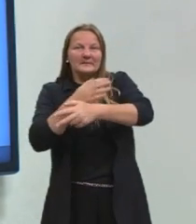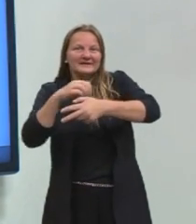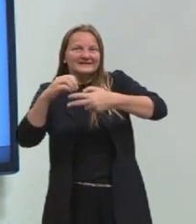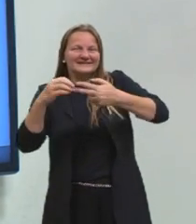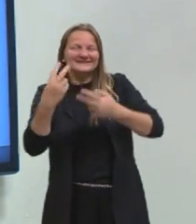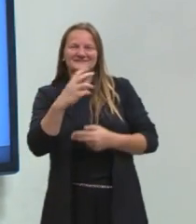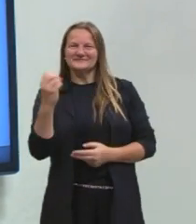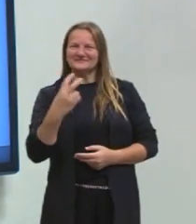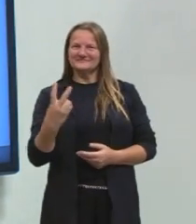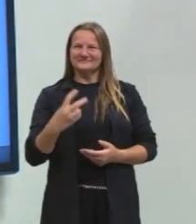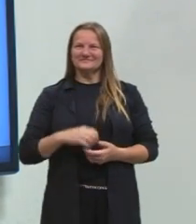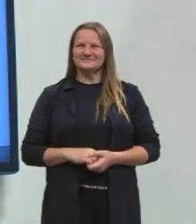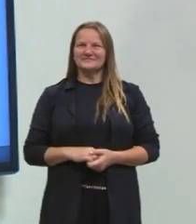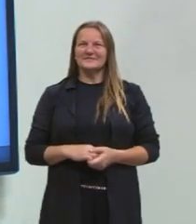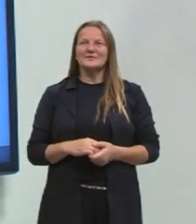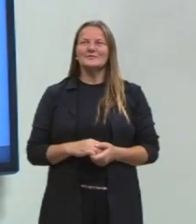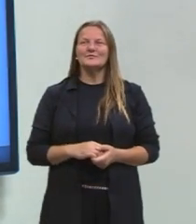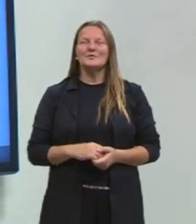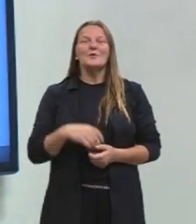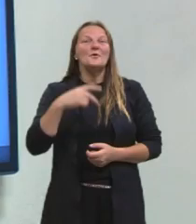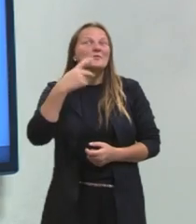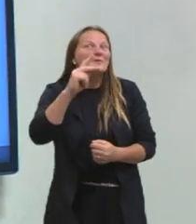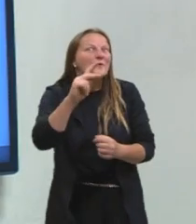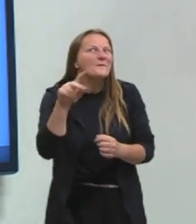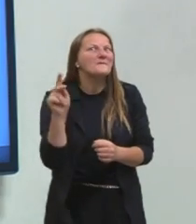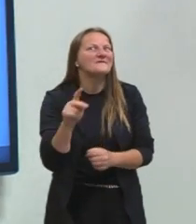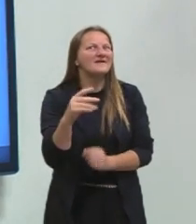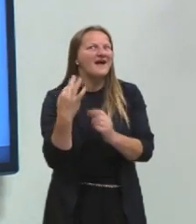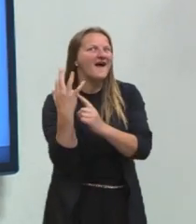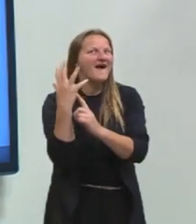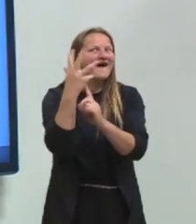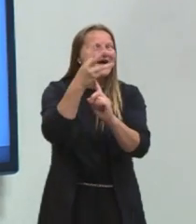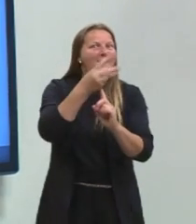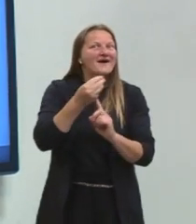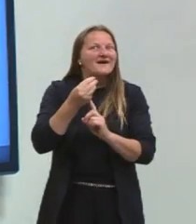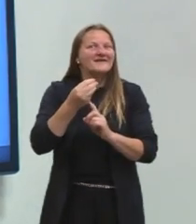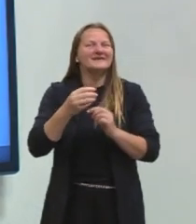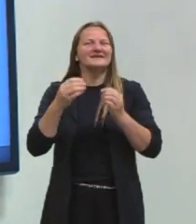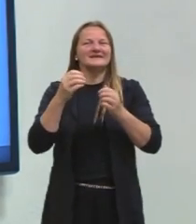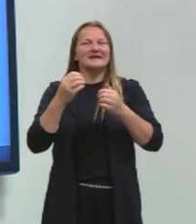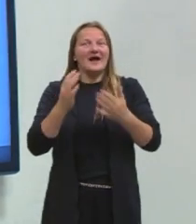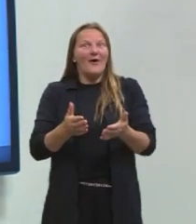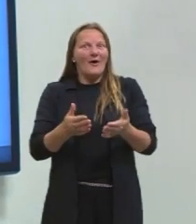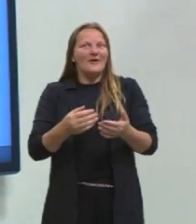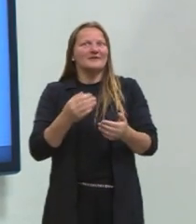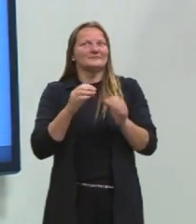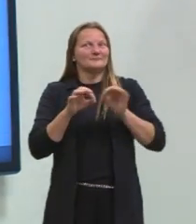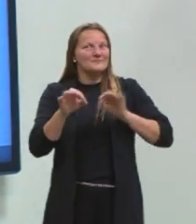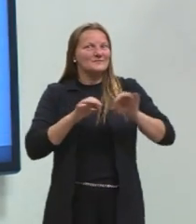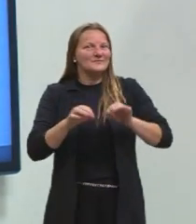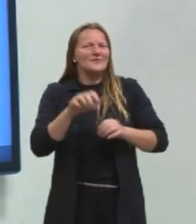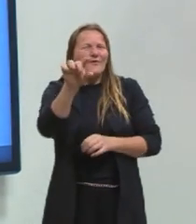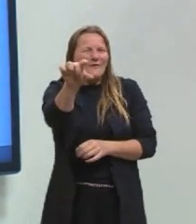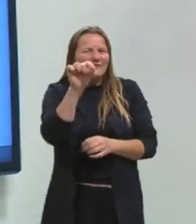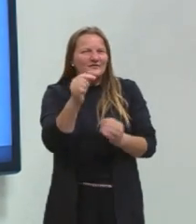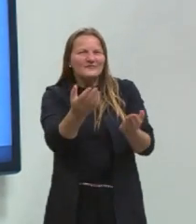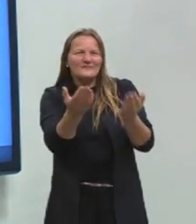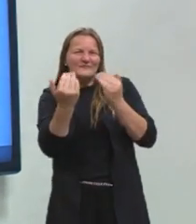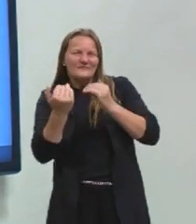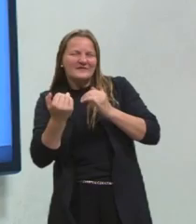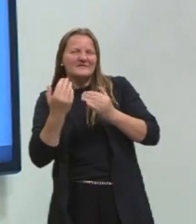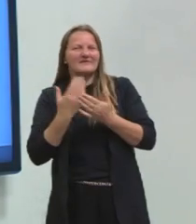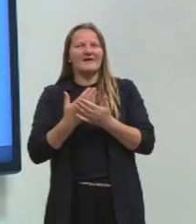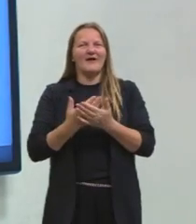2022 só o teu professor de arte este ano aqui no projeto e te convido para nossa